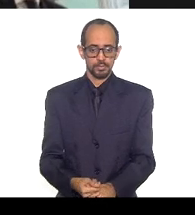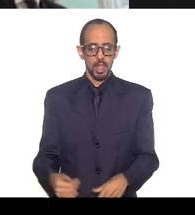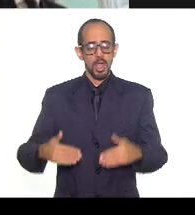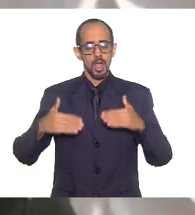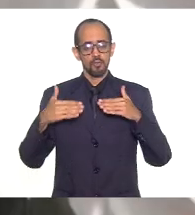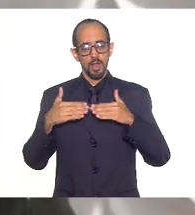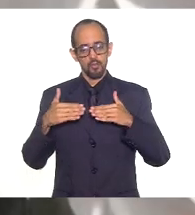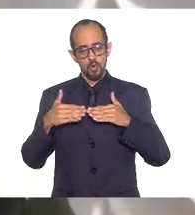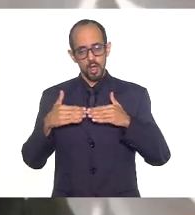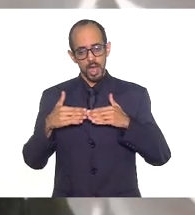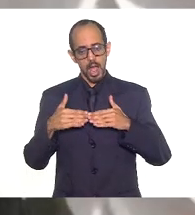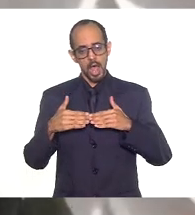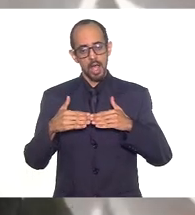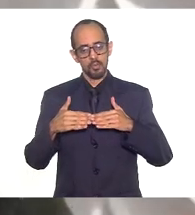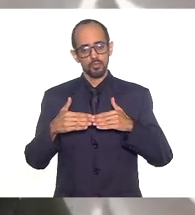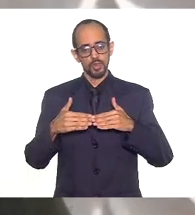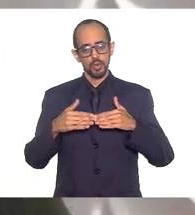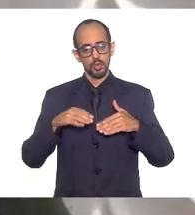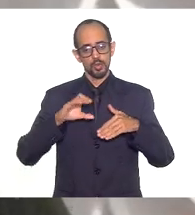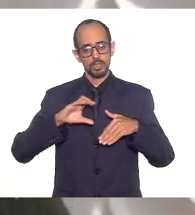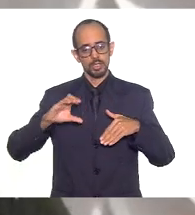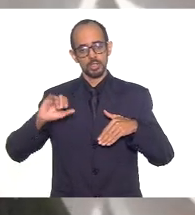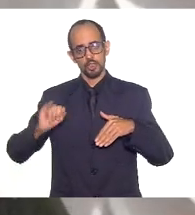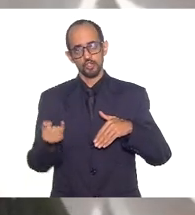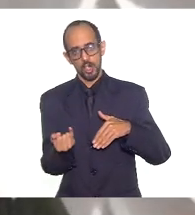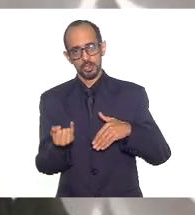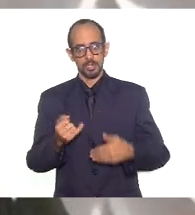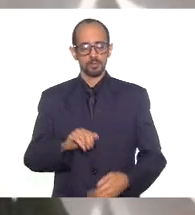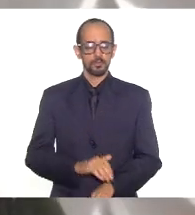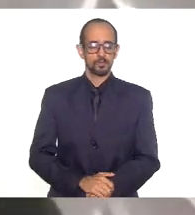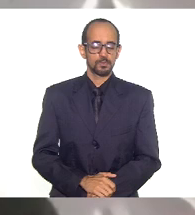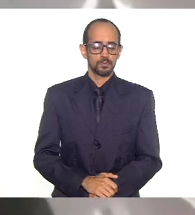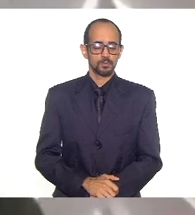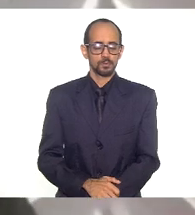Parecer favorável nos termos do substitutivo da CCJ.